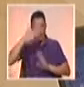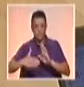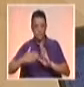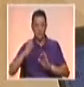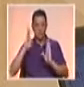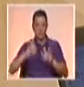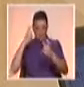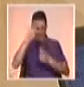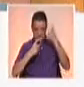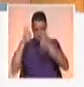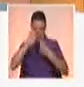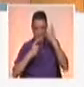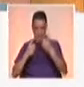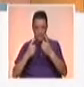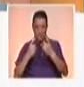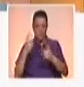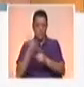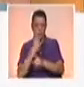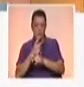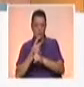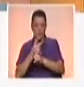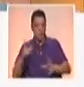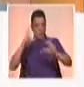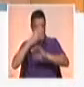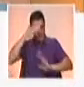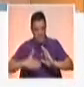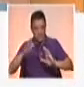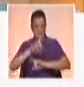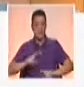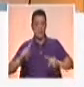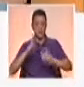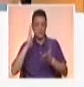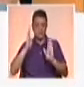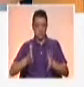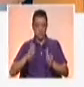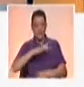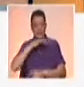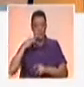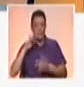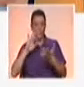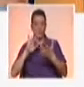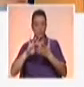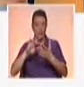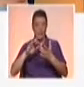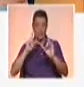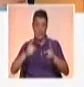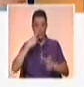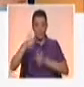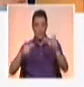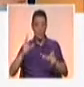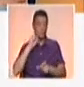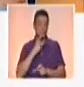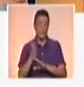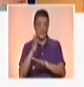Já tinha pensado nisso? Foi uma coisa que aconteceu assim de repente? Não, não tinha. Já tinha, por acaso é engraçado, porque já tinha contactado com pessoas surdas.